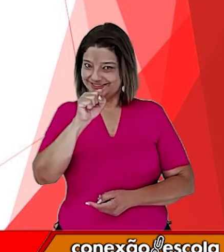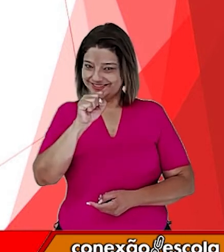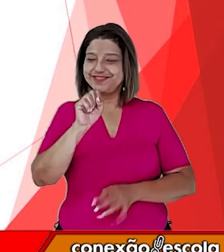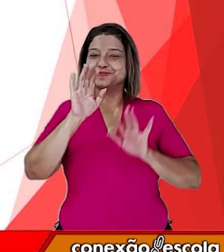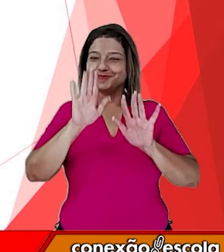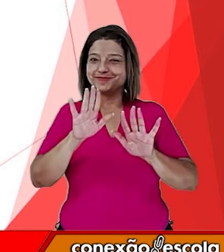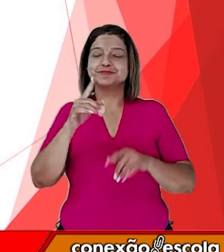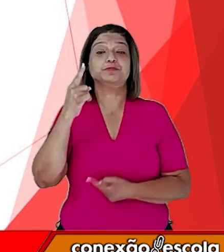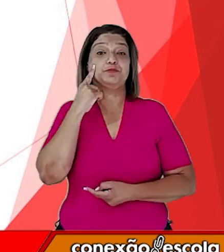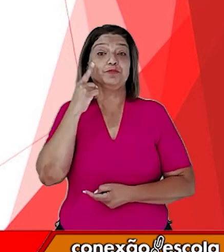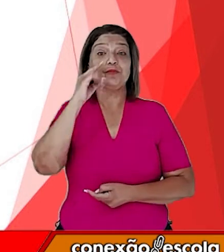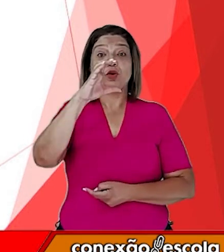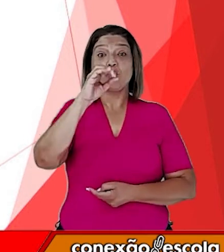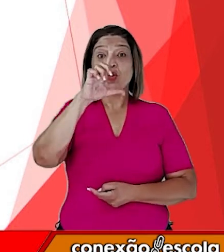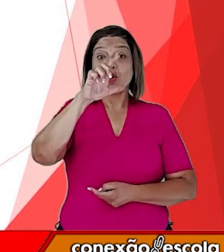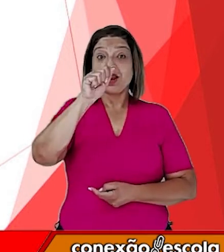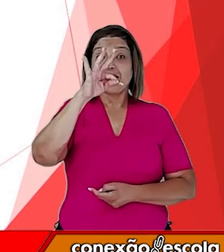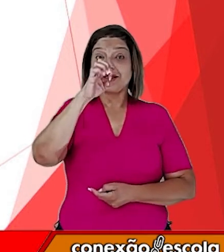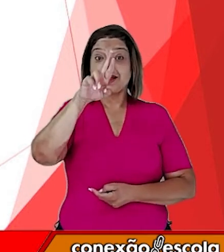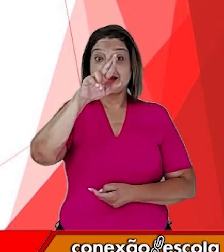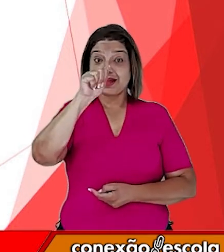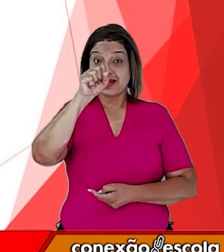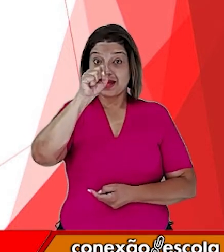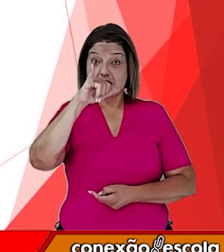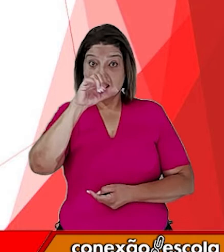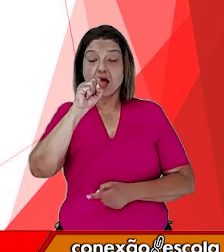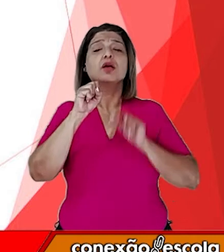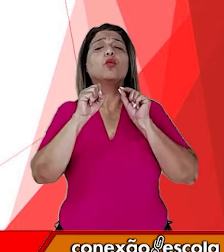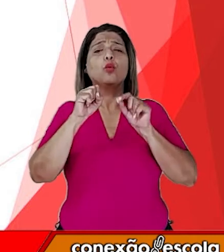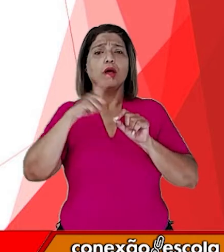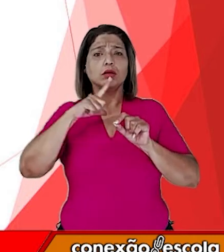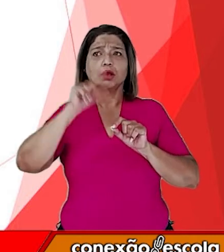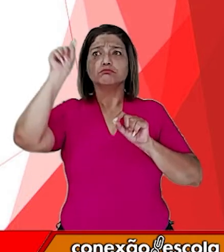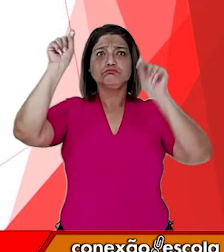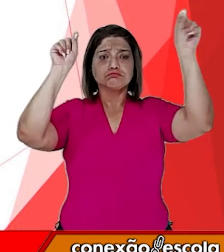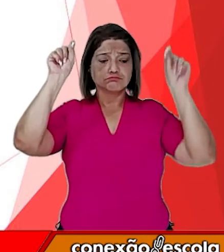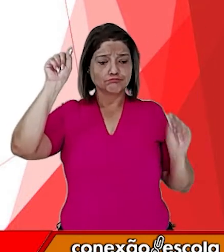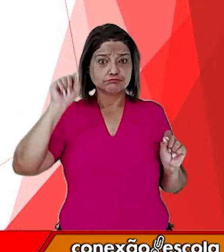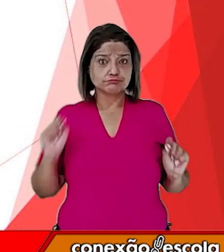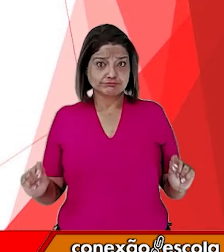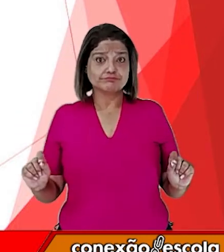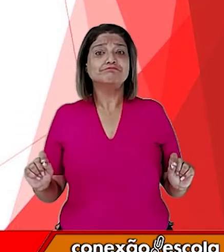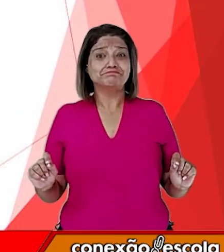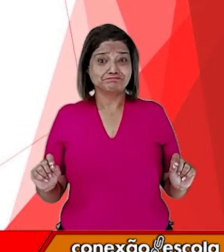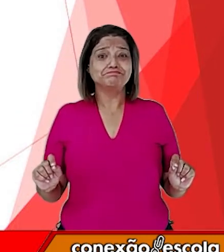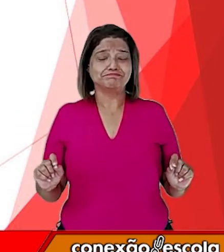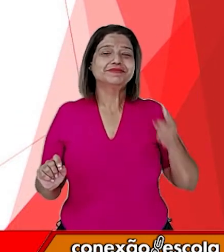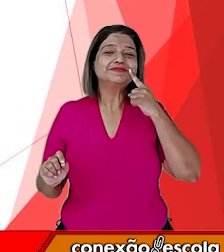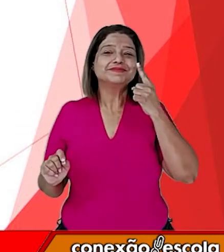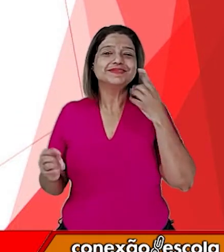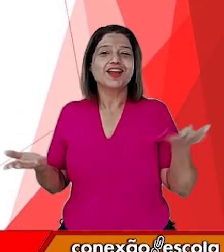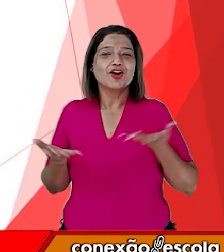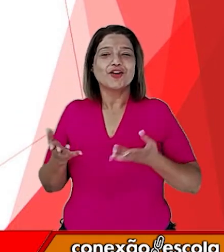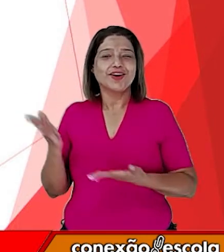Já os pontos colaterais encontram-se entre os pontos cardeais. Observem a